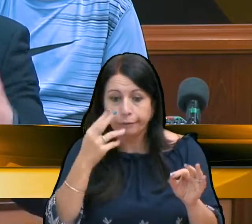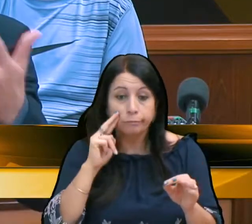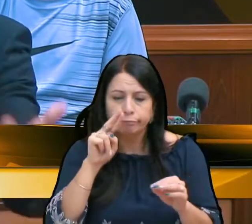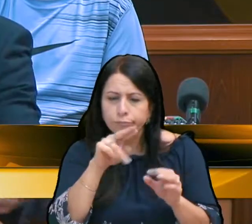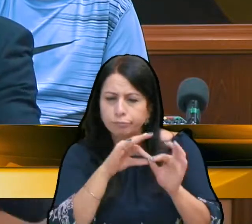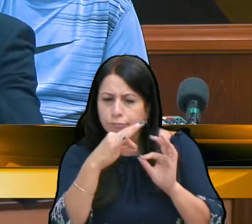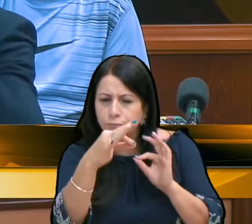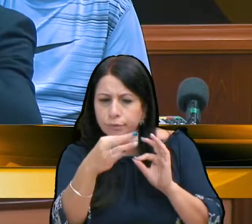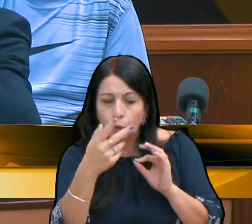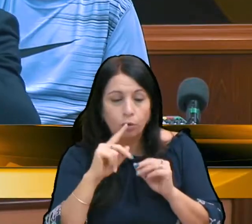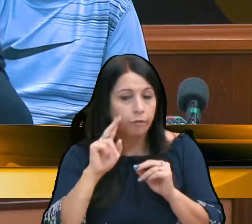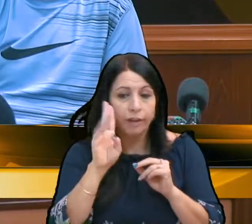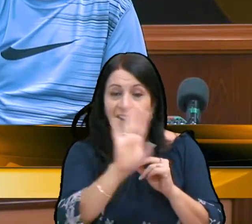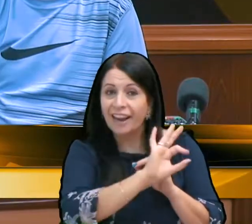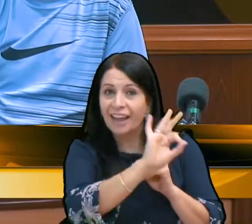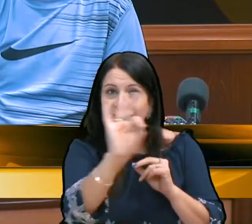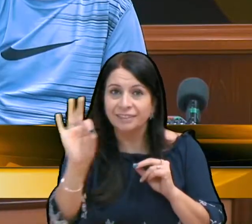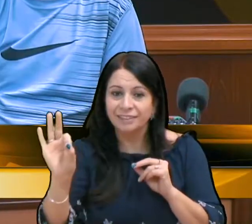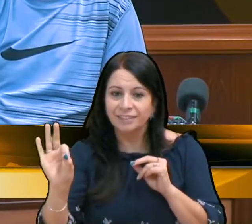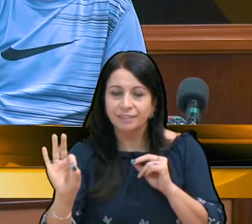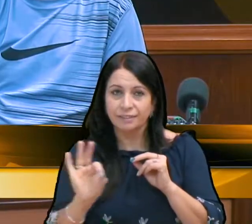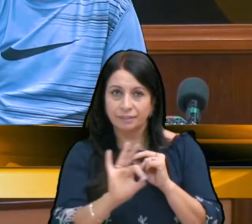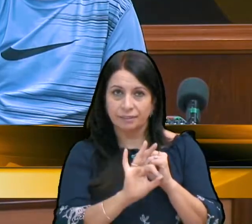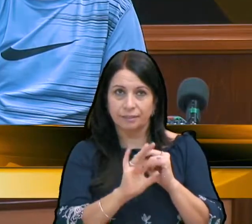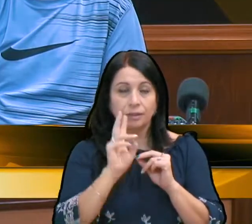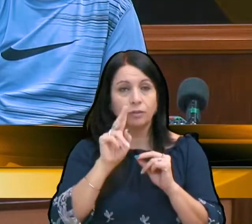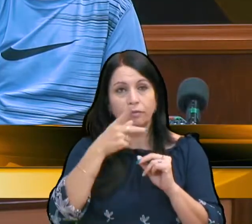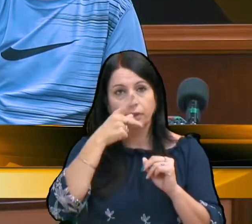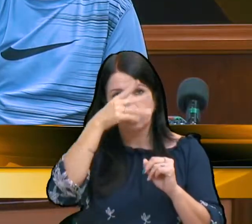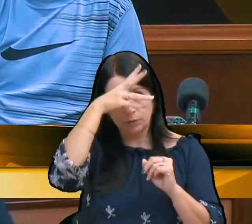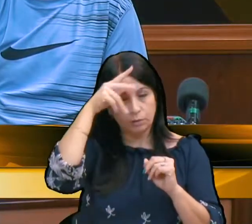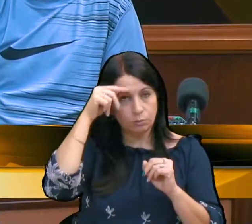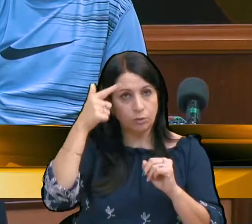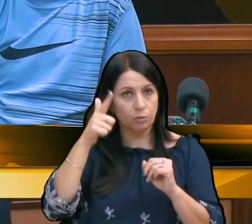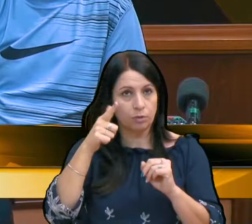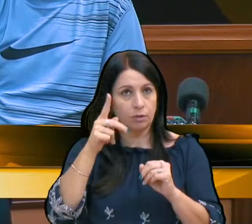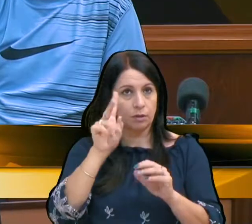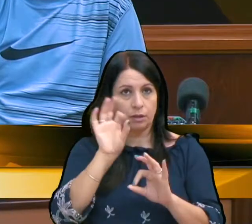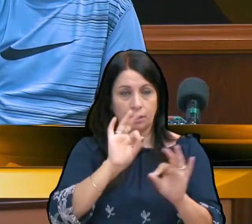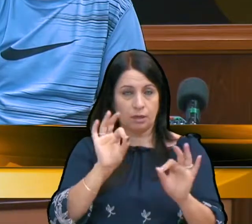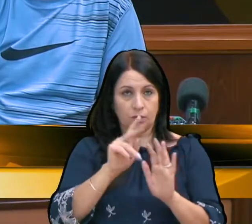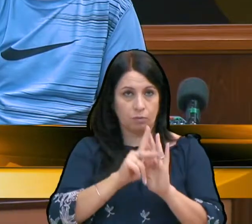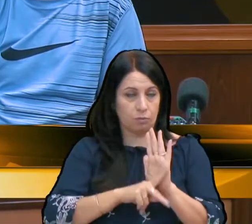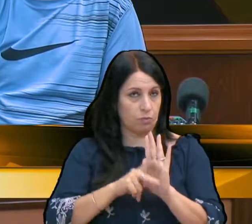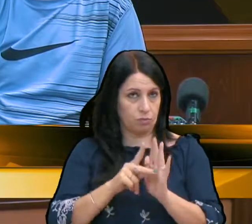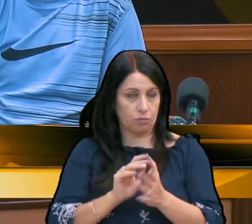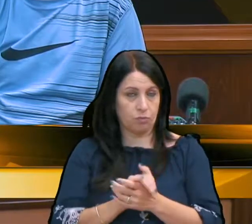enxergam um pouco mais longe. Então, quando a gente fala que o executivo não tem nenhum projeto